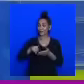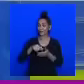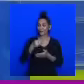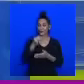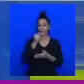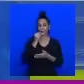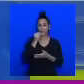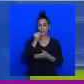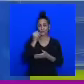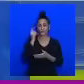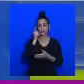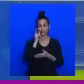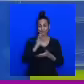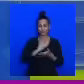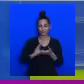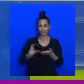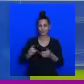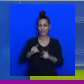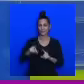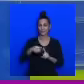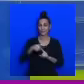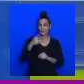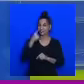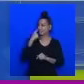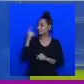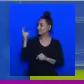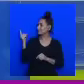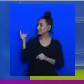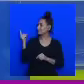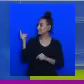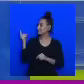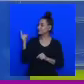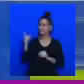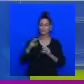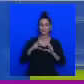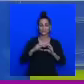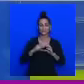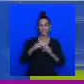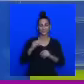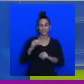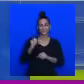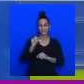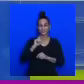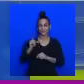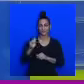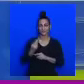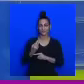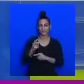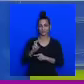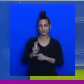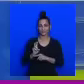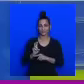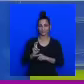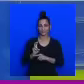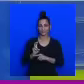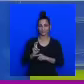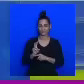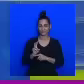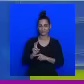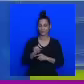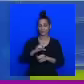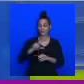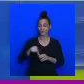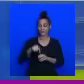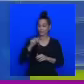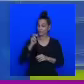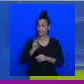chances. Mais um número chegando. Bola azul, número 25. Azul 25.